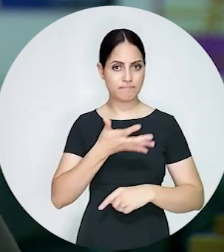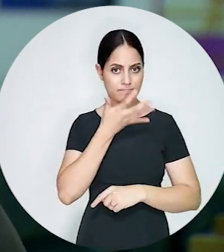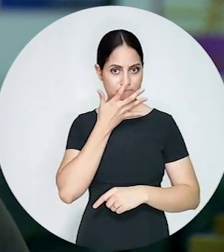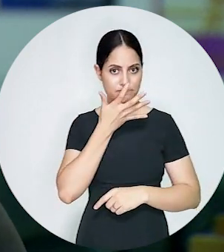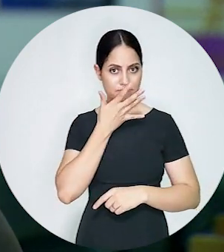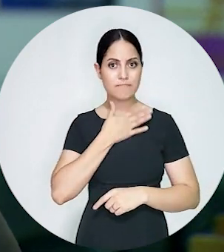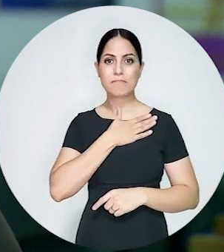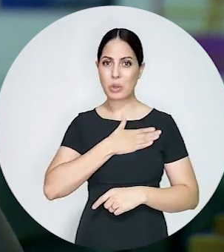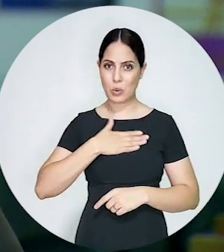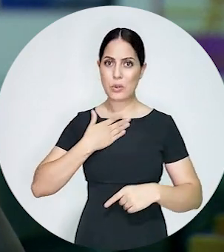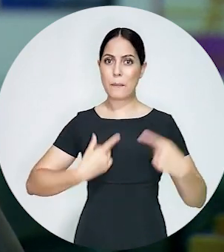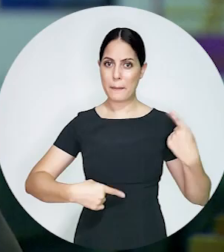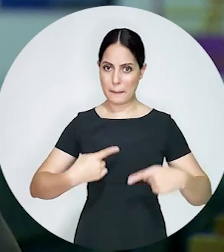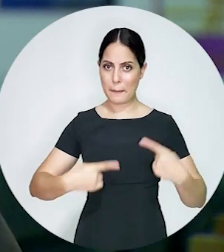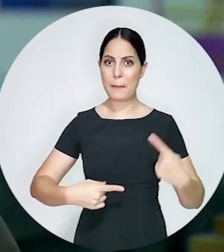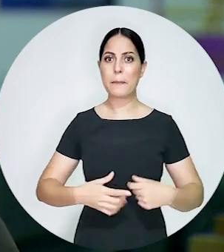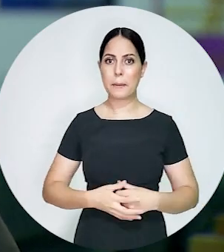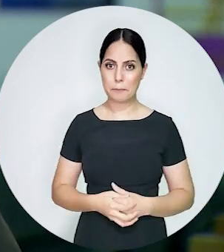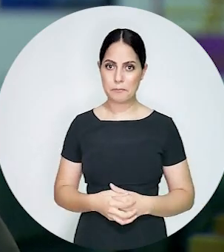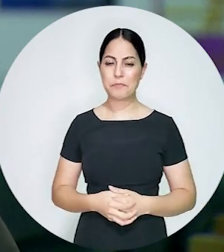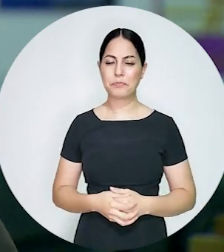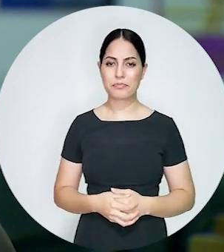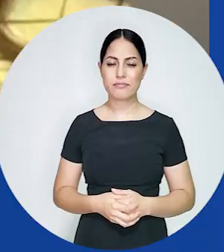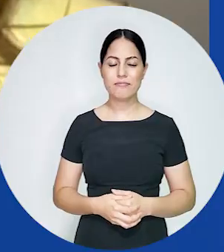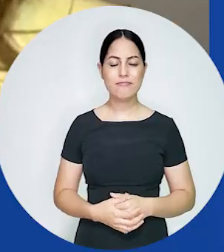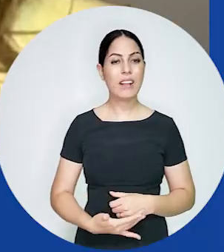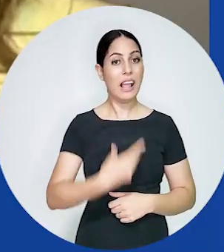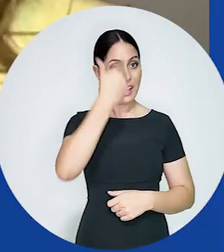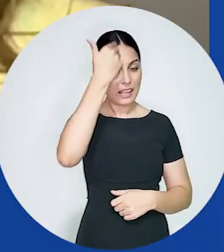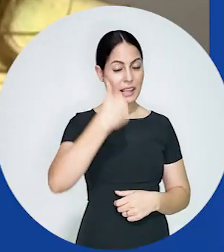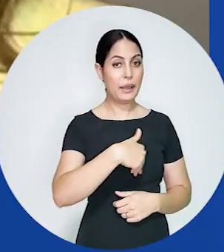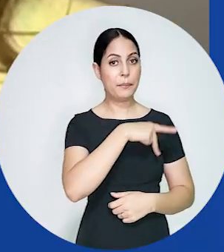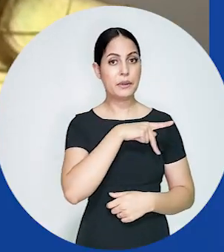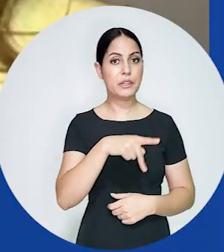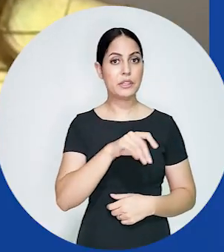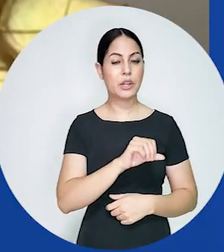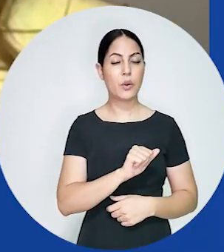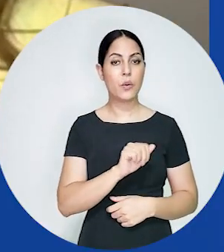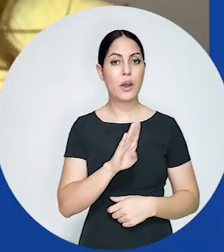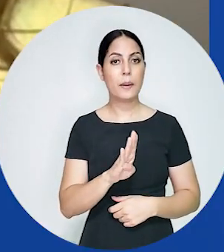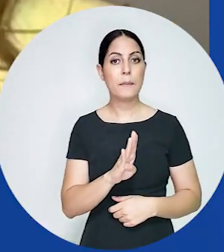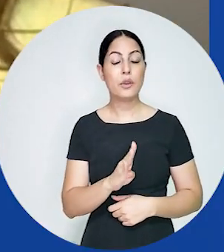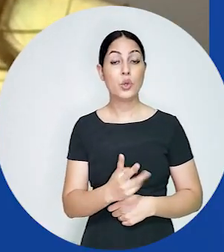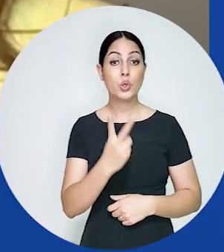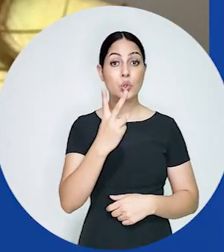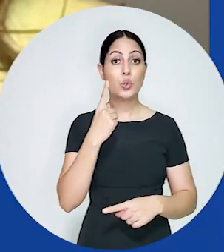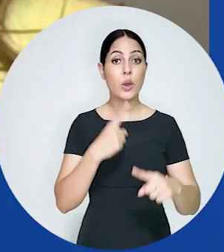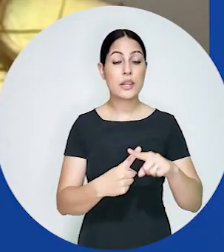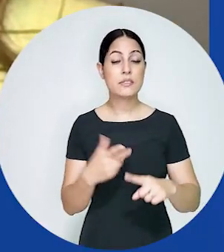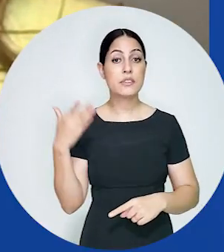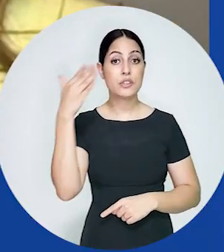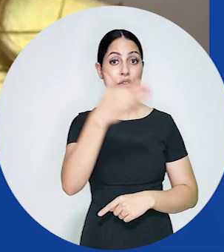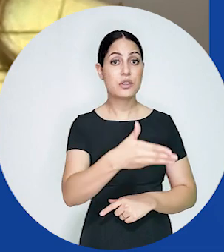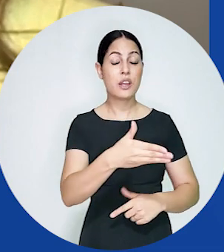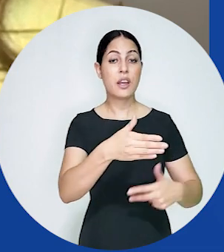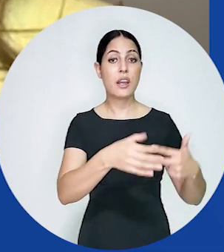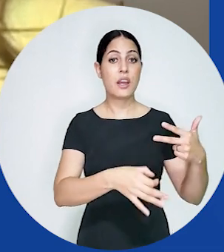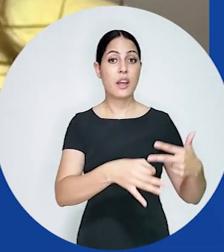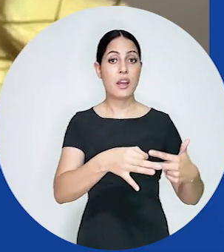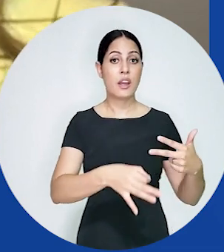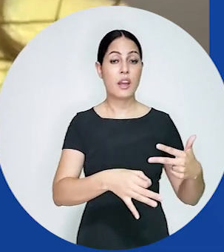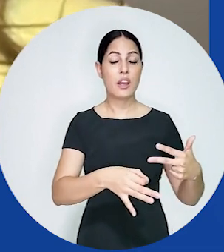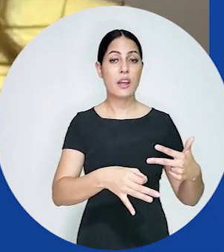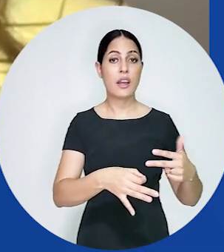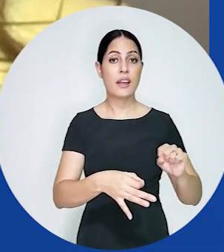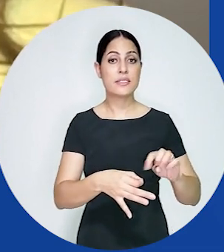Judiciário. Quem assistiu, gostou do debate. Eu, como presidente da Ordem, em 2 anos tive que ir ao plenário do Supremo defender o